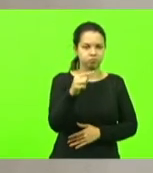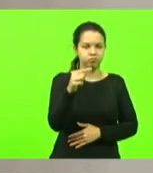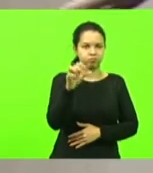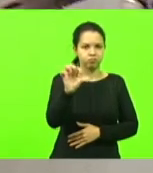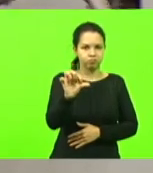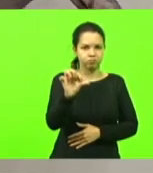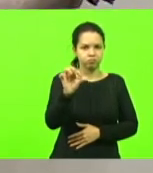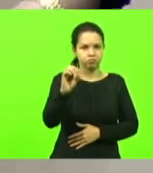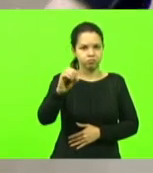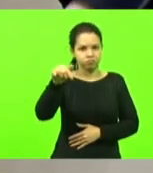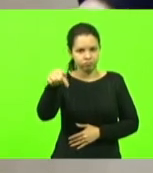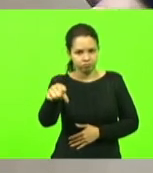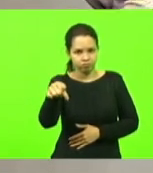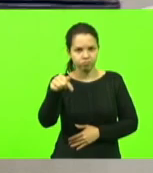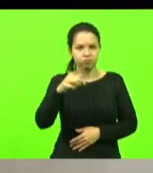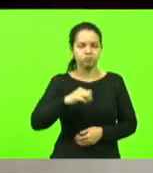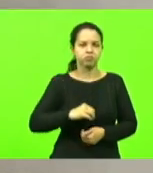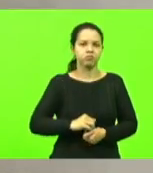1907.